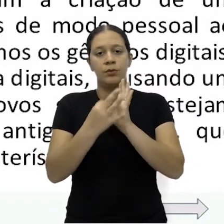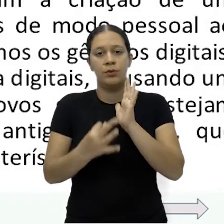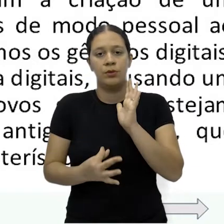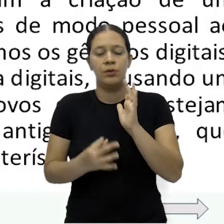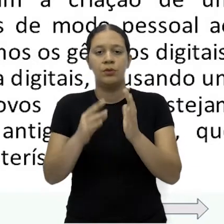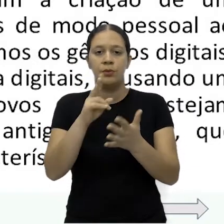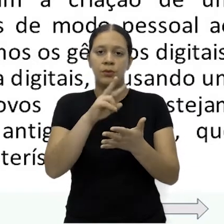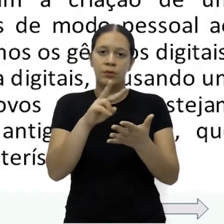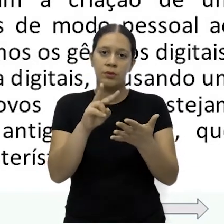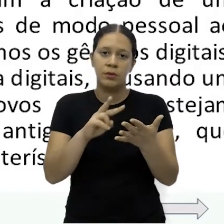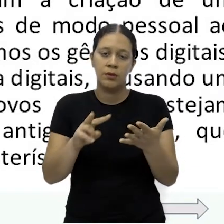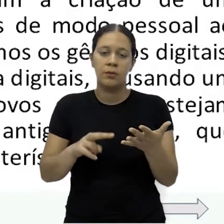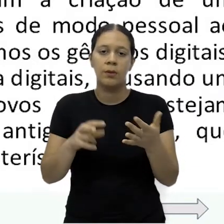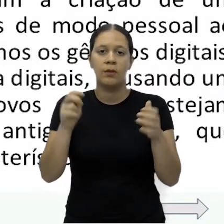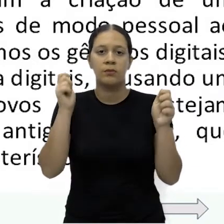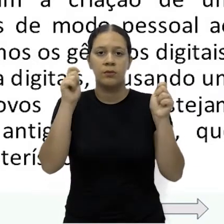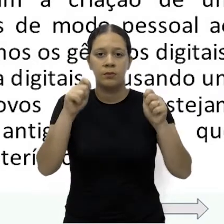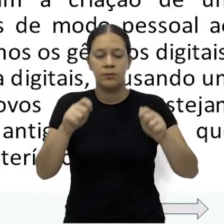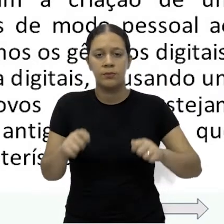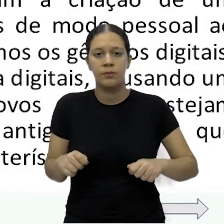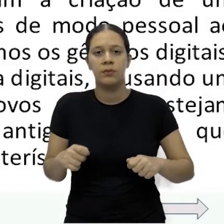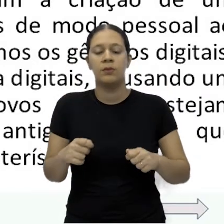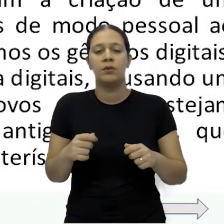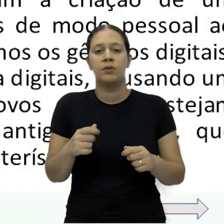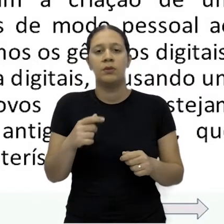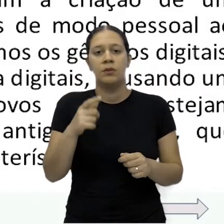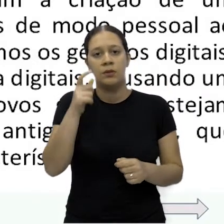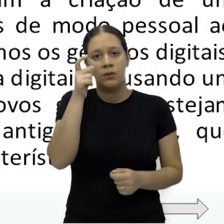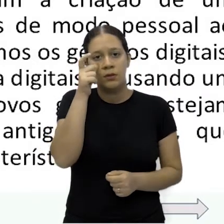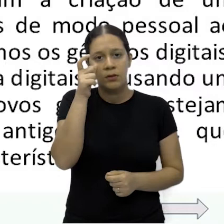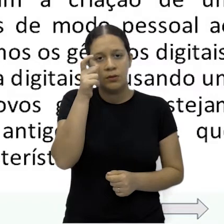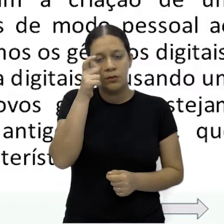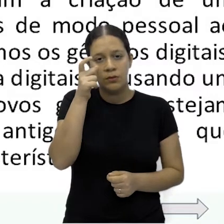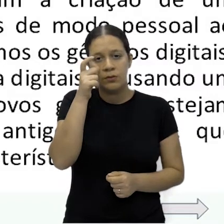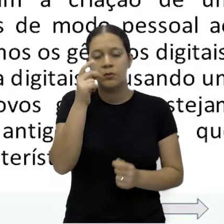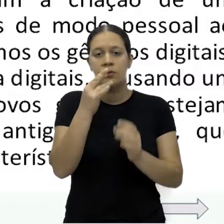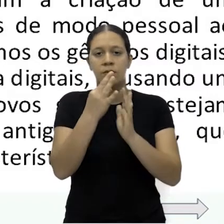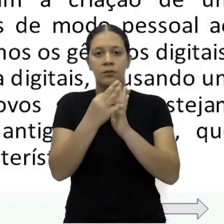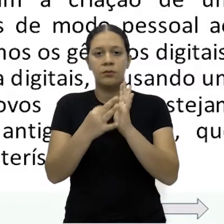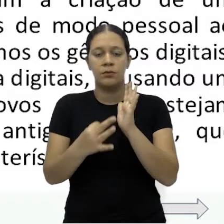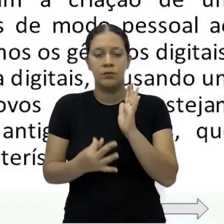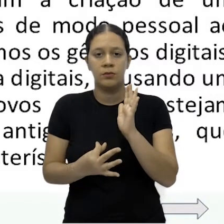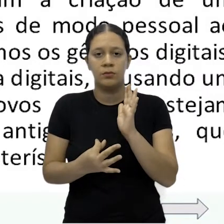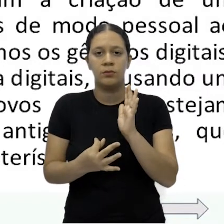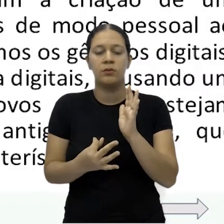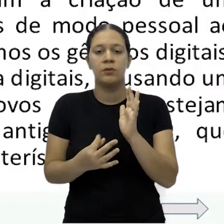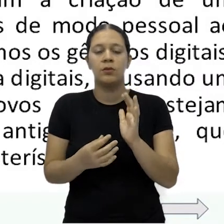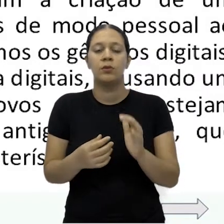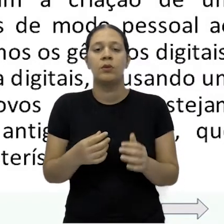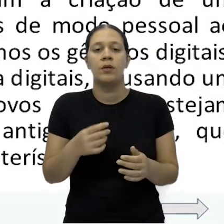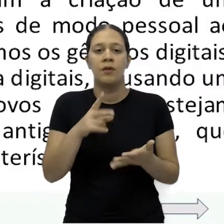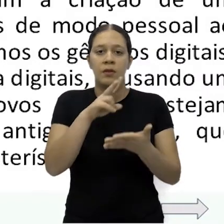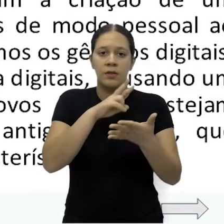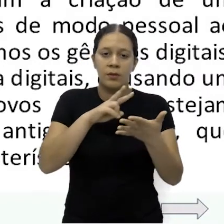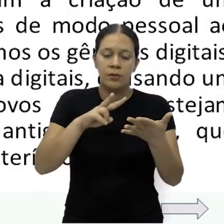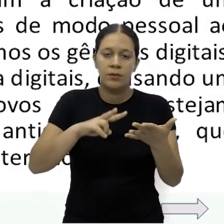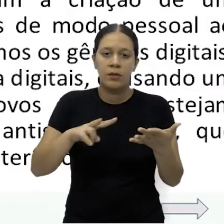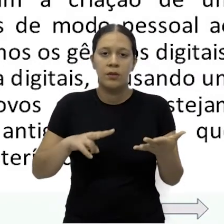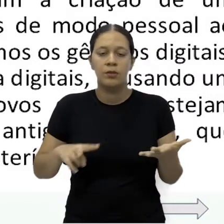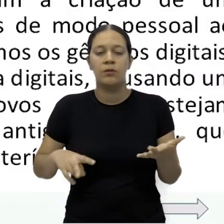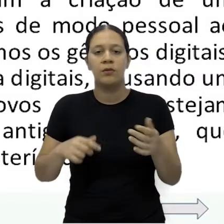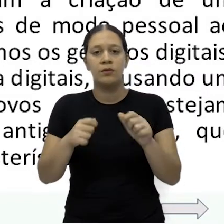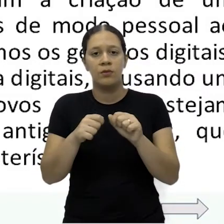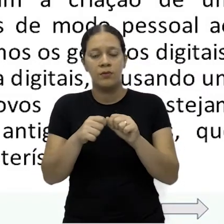texto lido, que possibilitam a criação de um interessante hipertexto, ou seja, o percurso de leitura